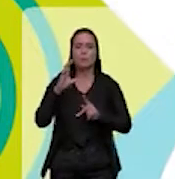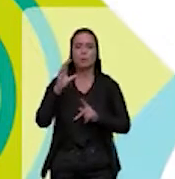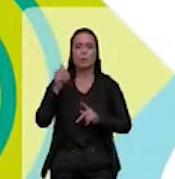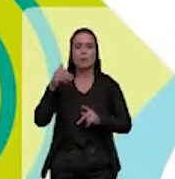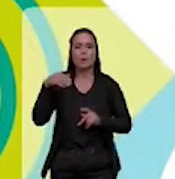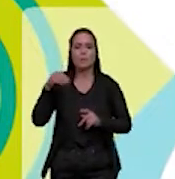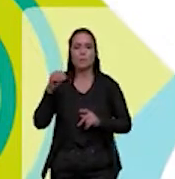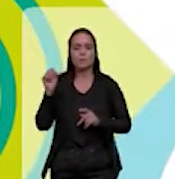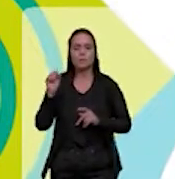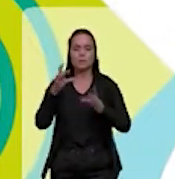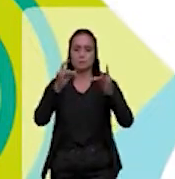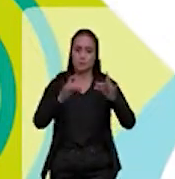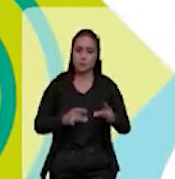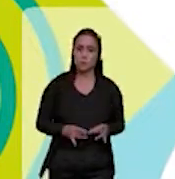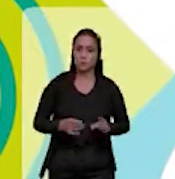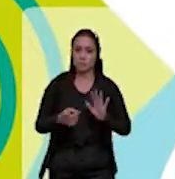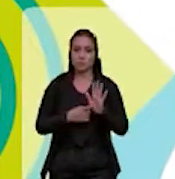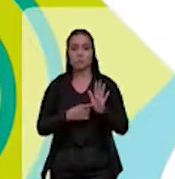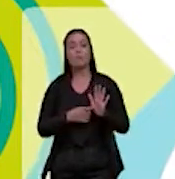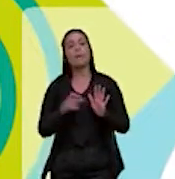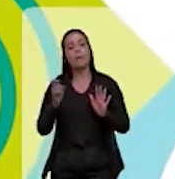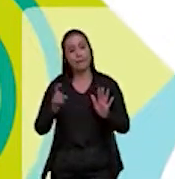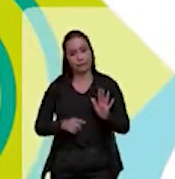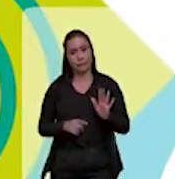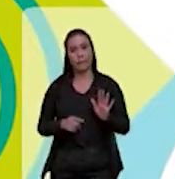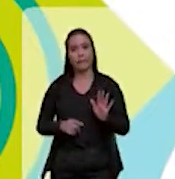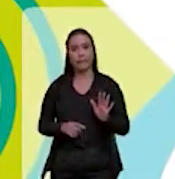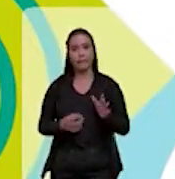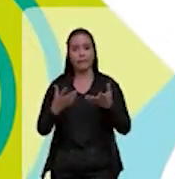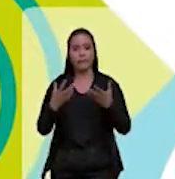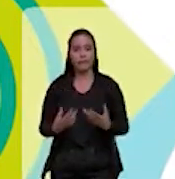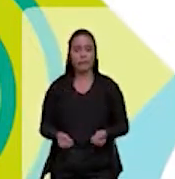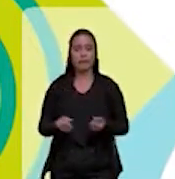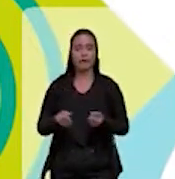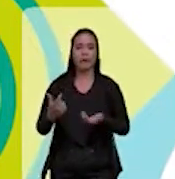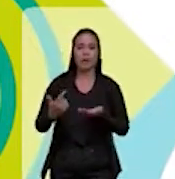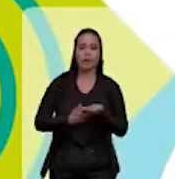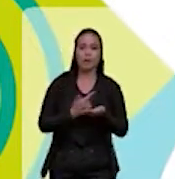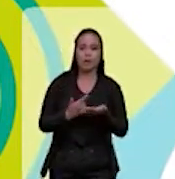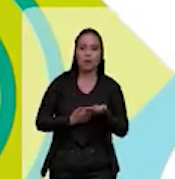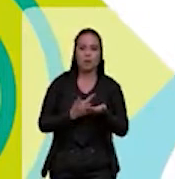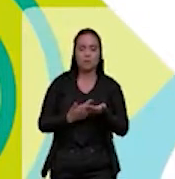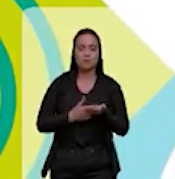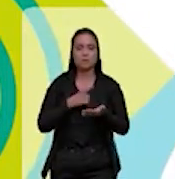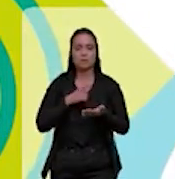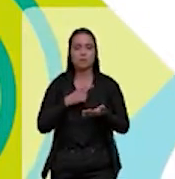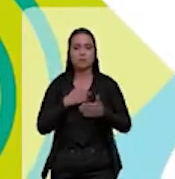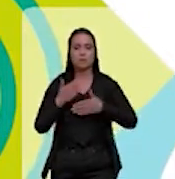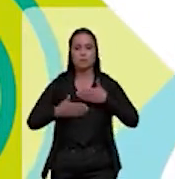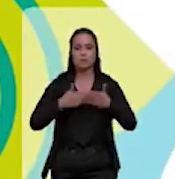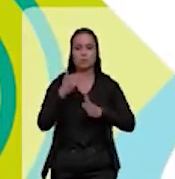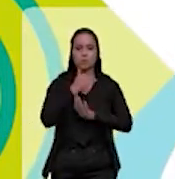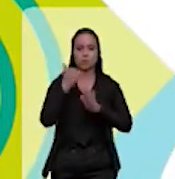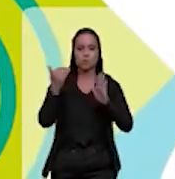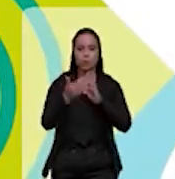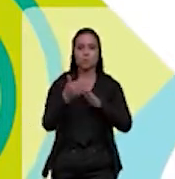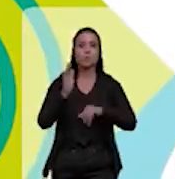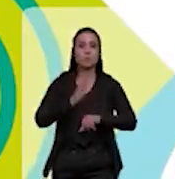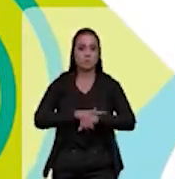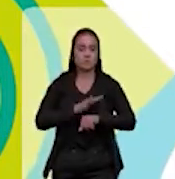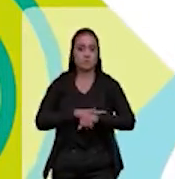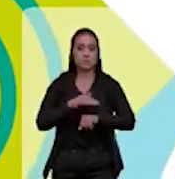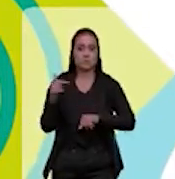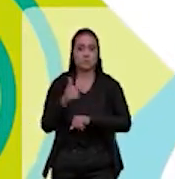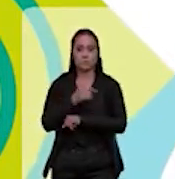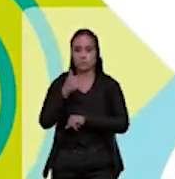os fatores determinantes foram a consideração das obras de autores contemplados em um arco em todo o arco temporal